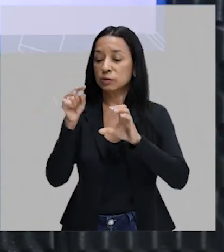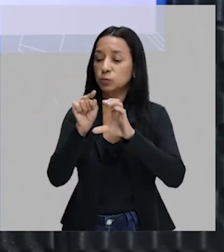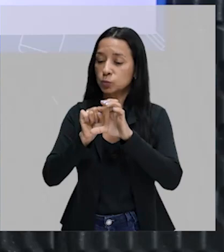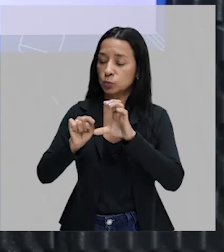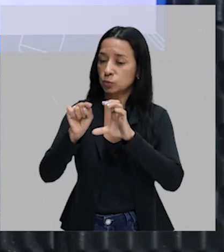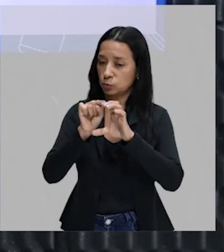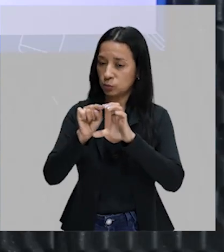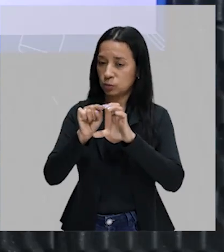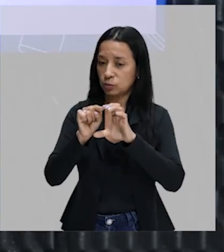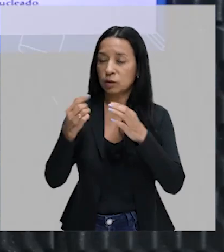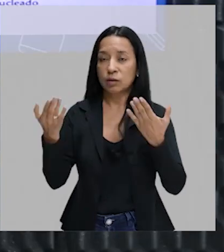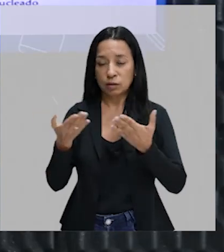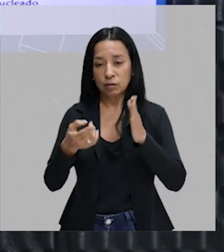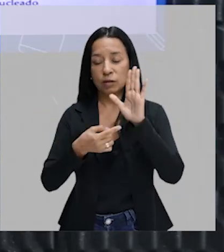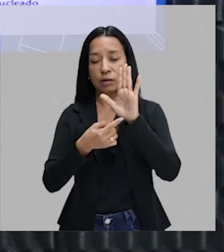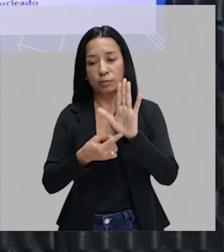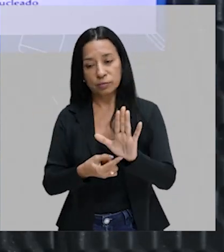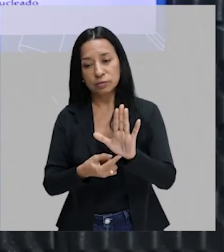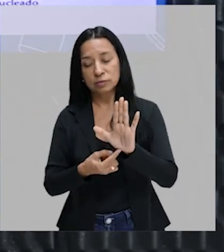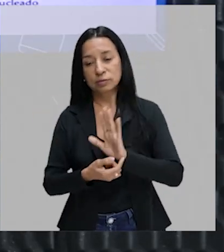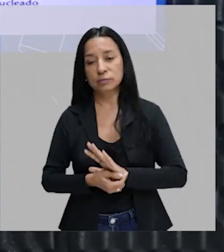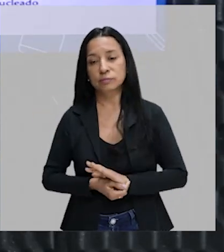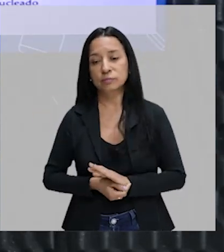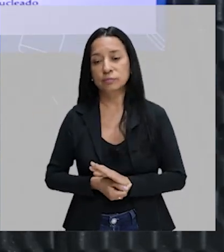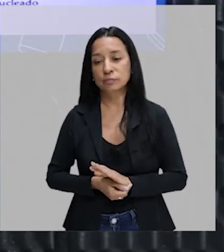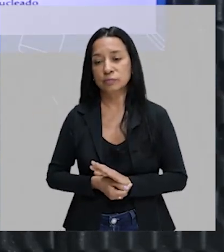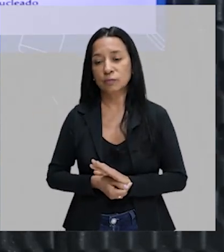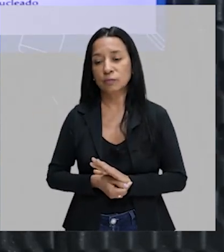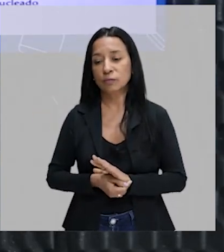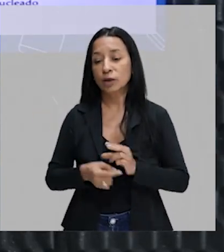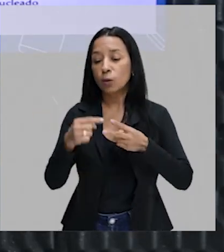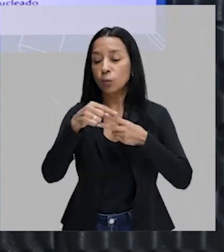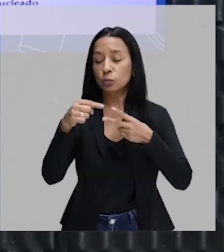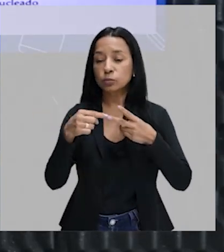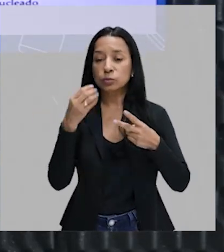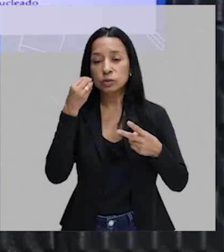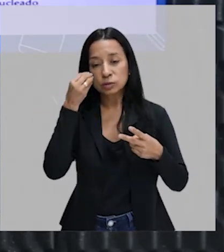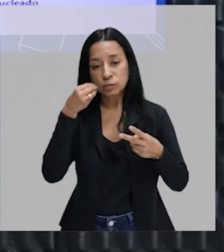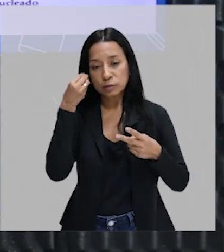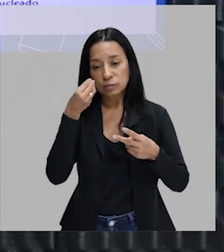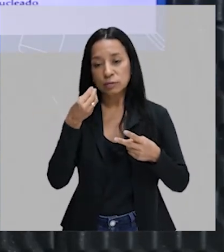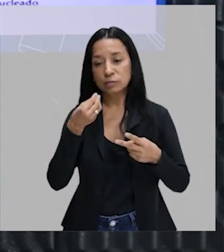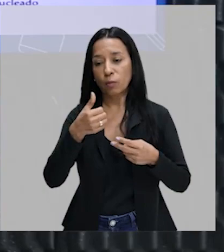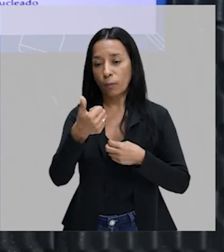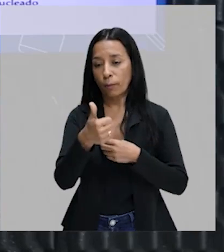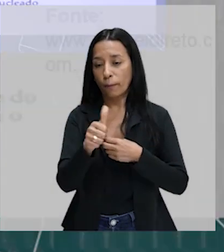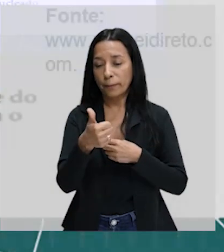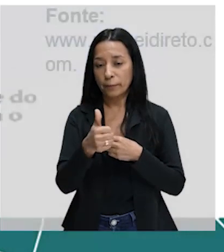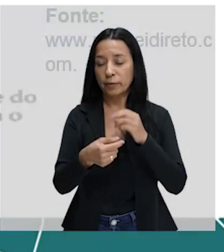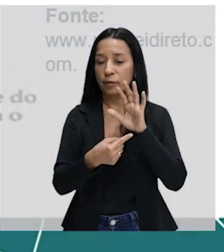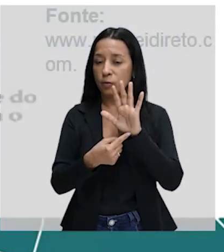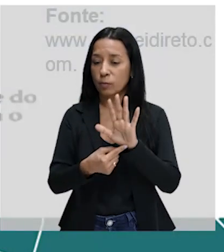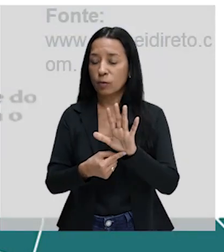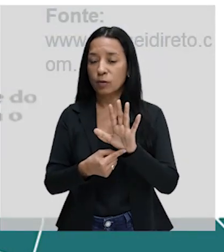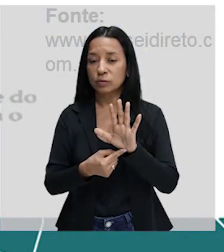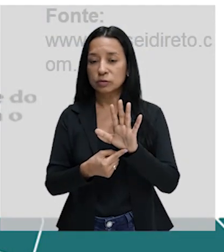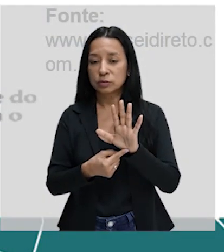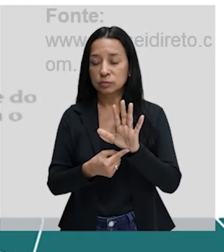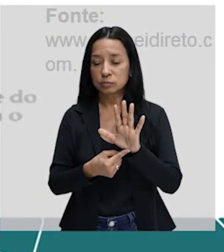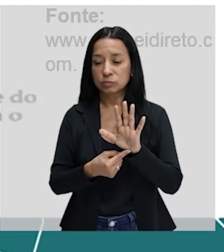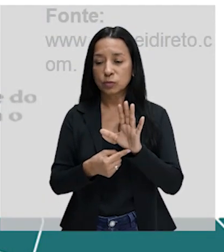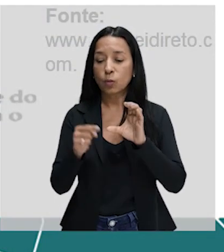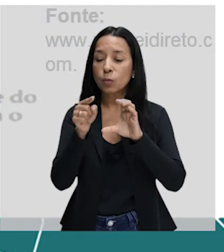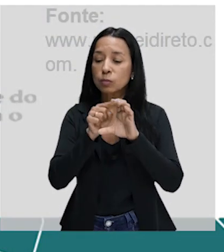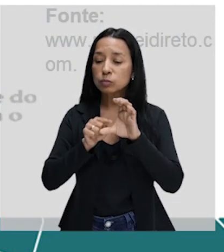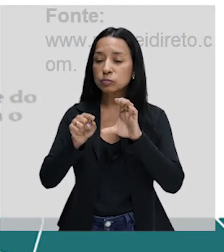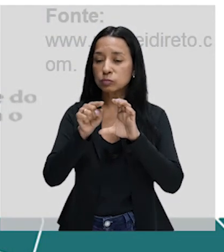núcleo. E nós vamos aqui apresentar 2 experimentos para vocês. Esse primeiro experimento aqui, ele mostra o quão o